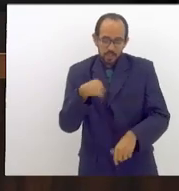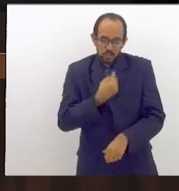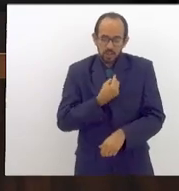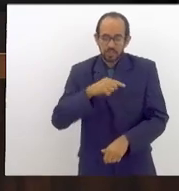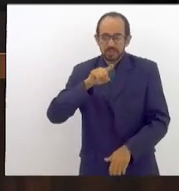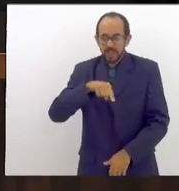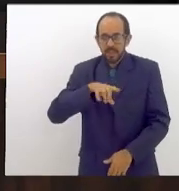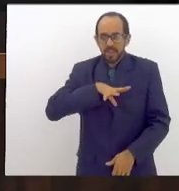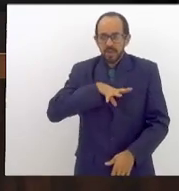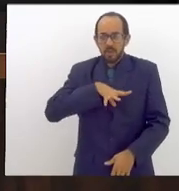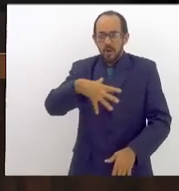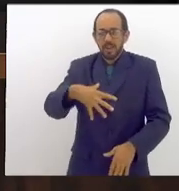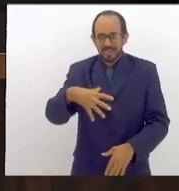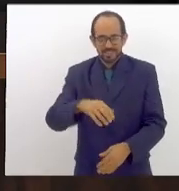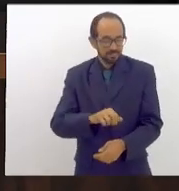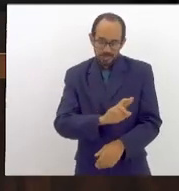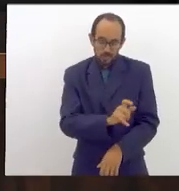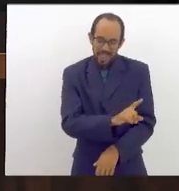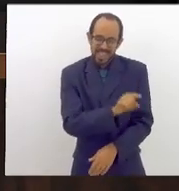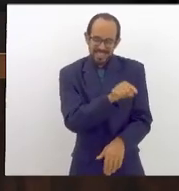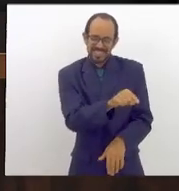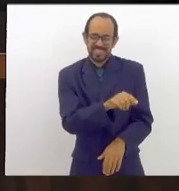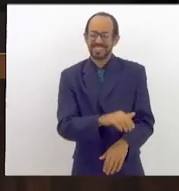mas não é